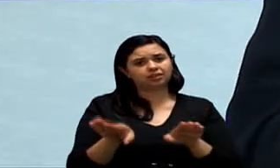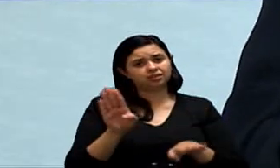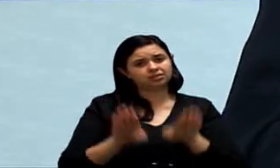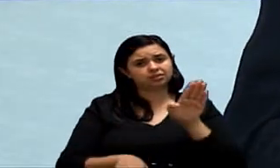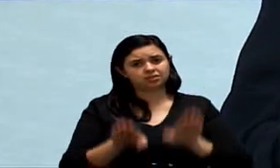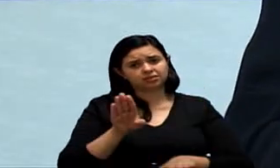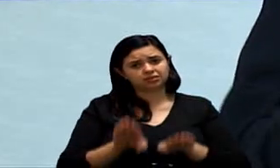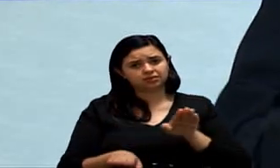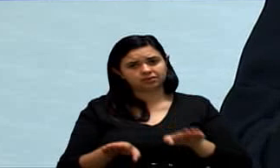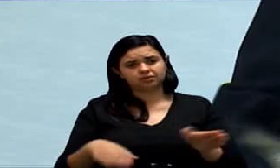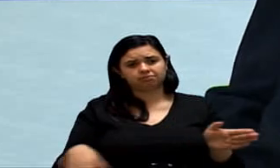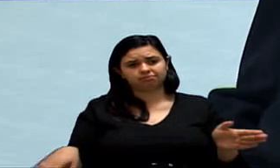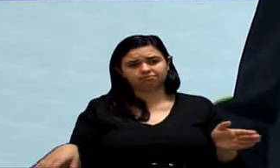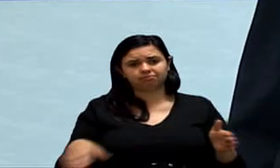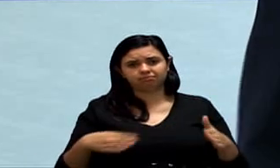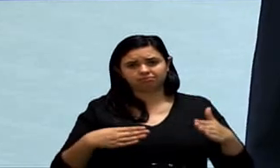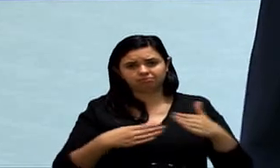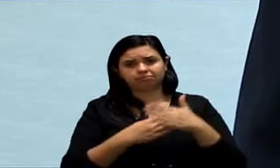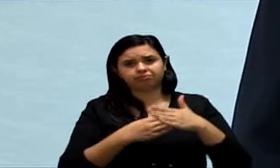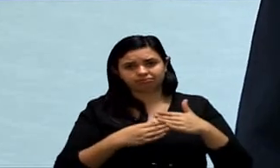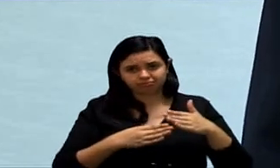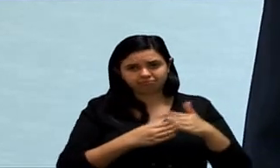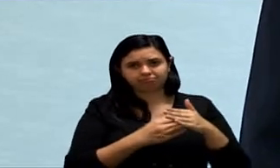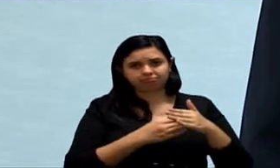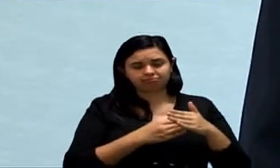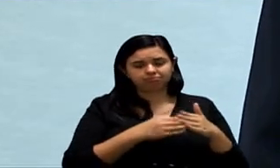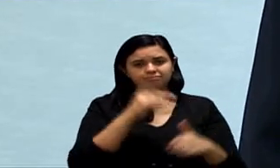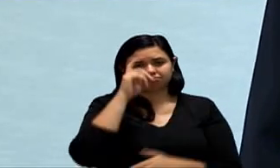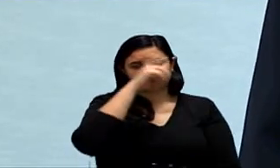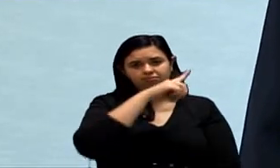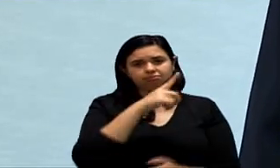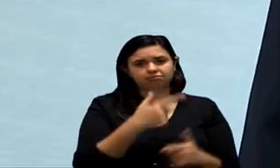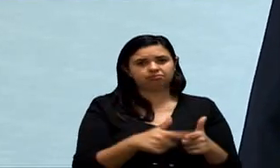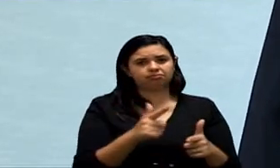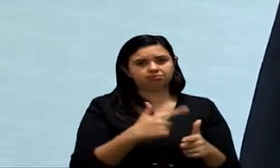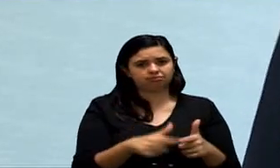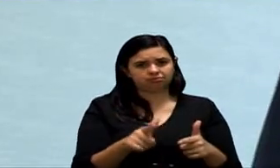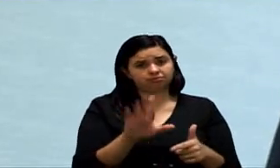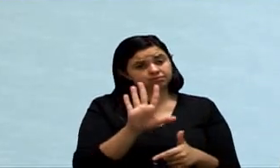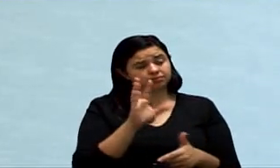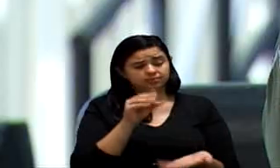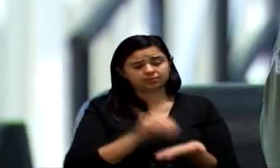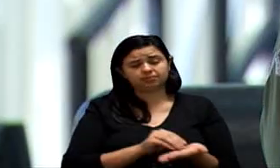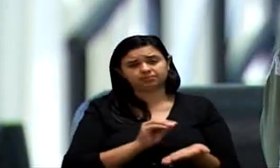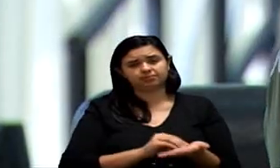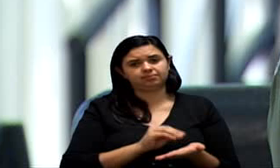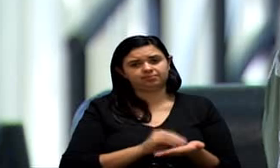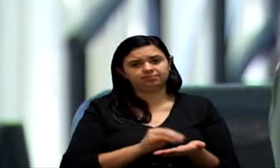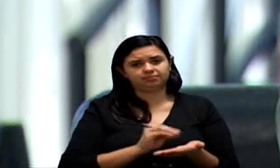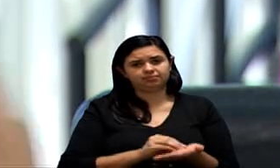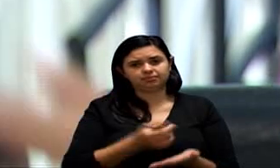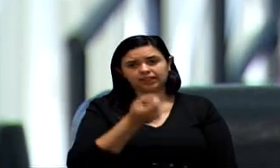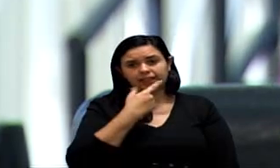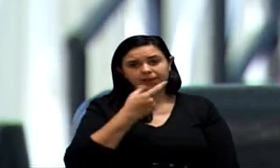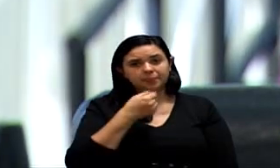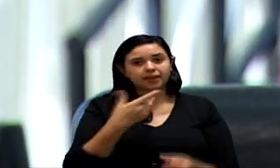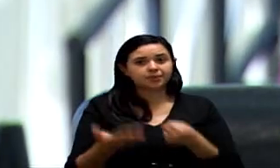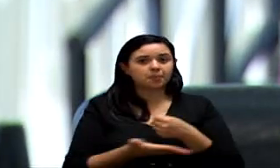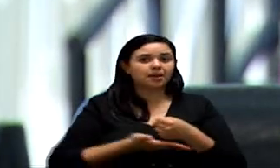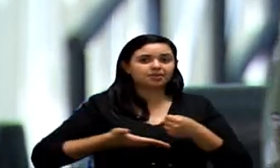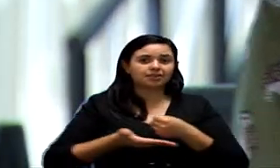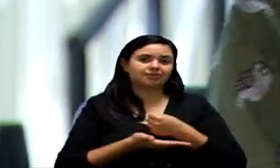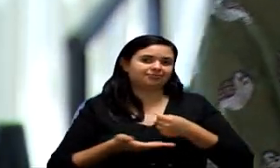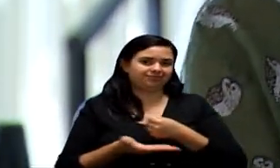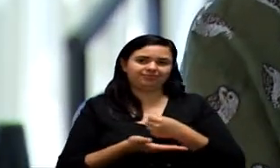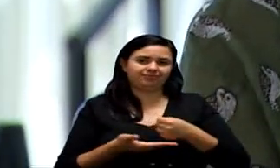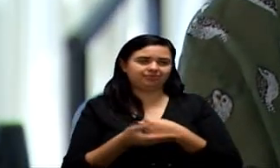nas intricadas dificuldades para... Mas falta, né, vereador? Medicamento é o básico, não dá para